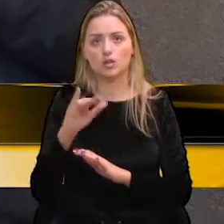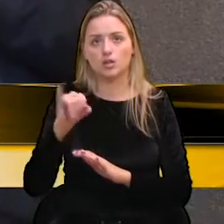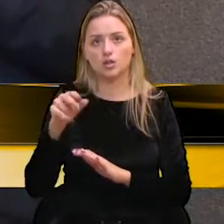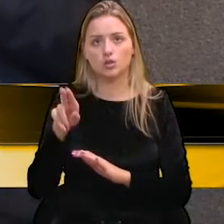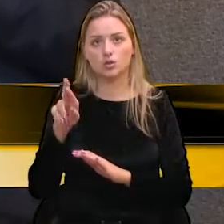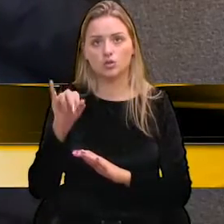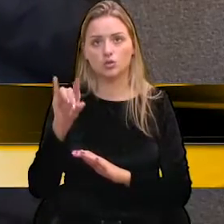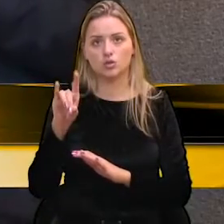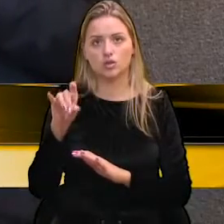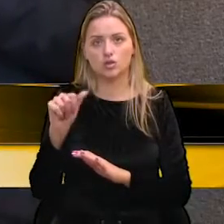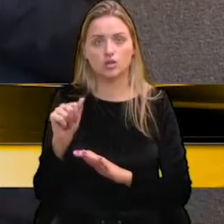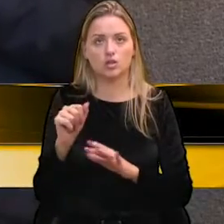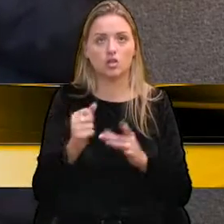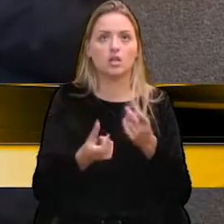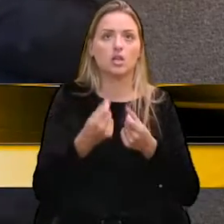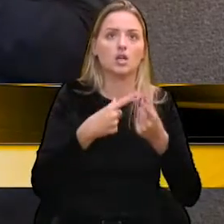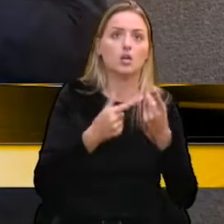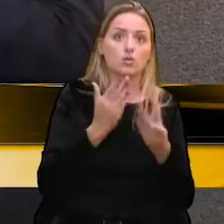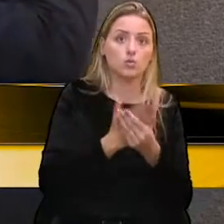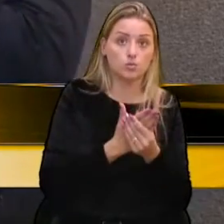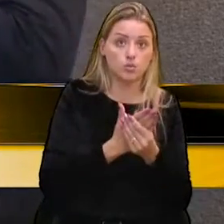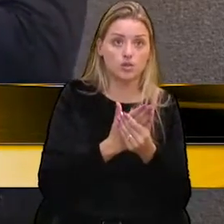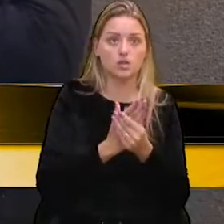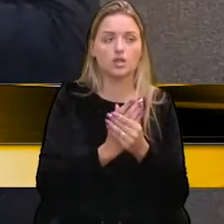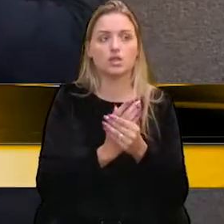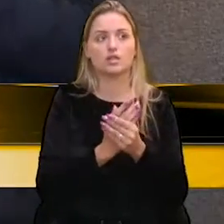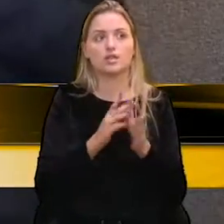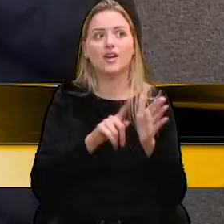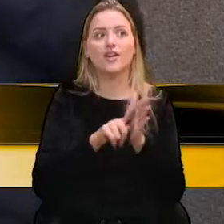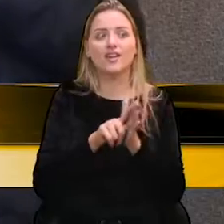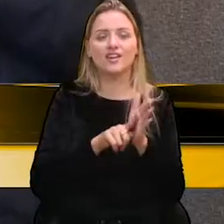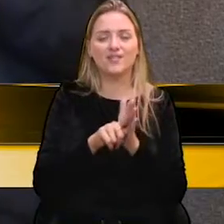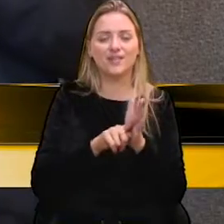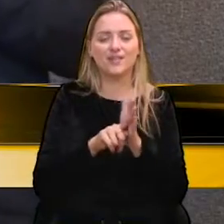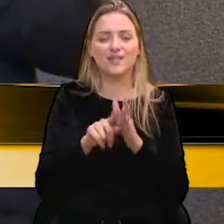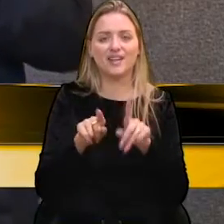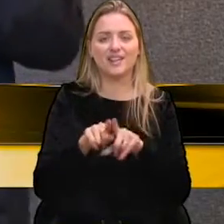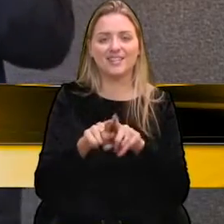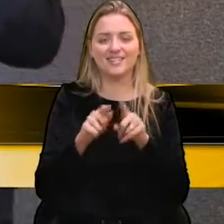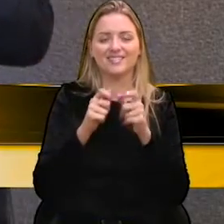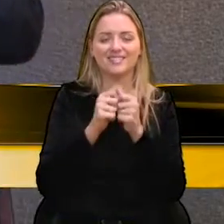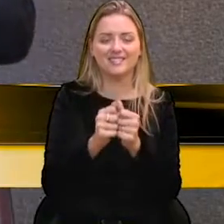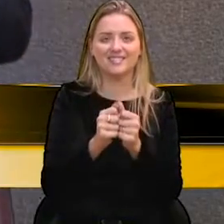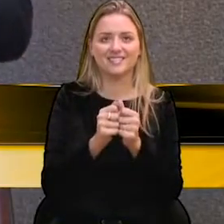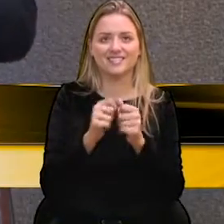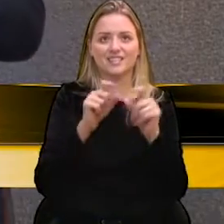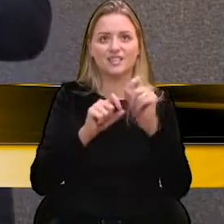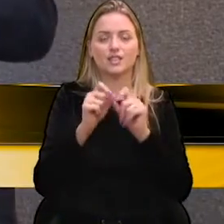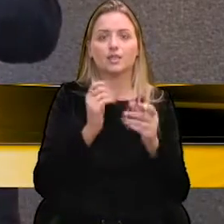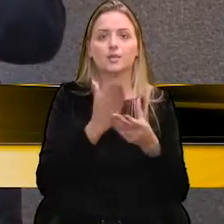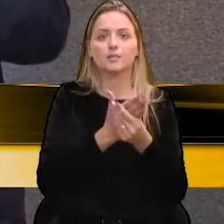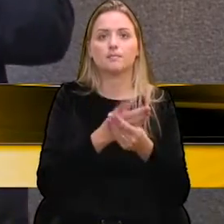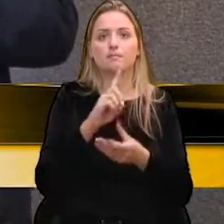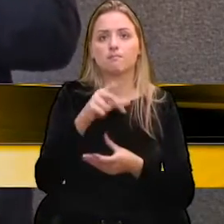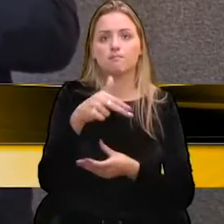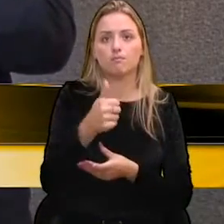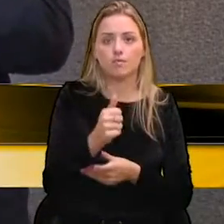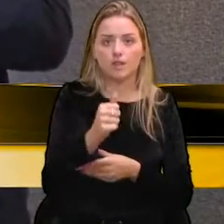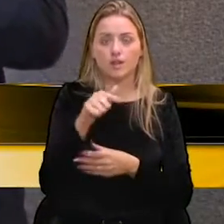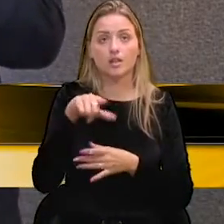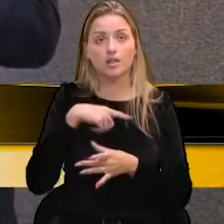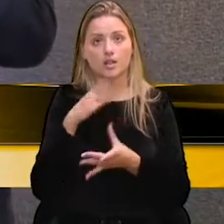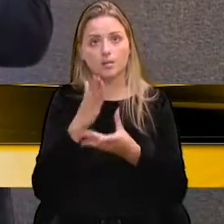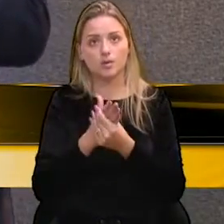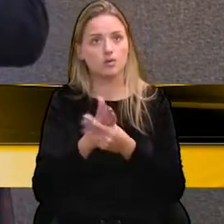que alguns processos, tipo esse da consulta por telefone, esse do DNA, que são processos bem